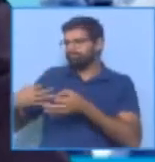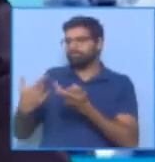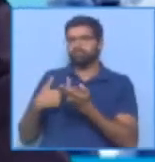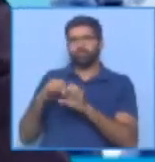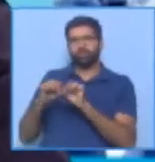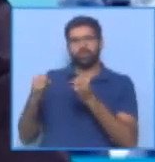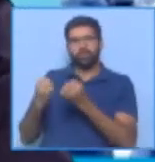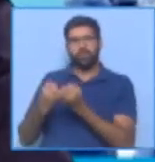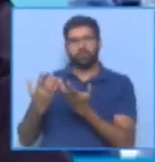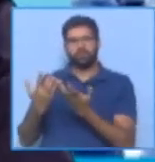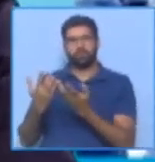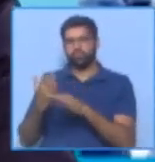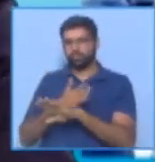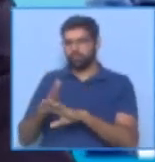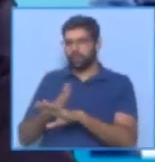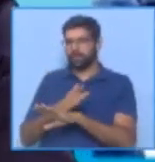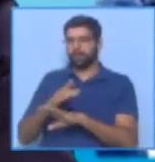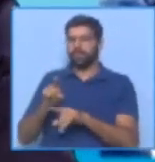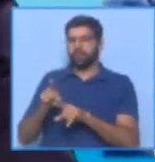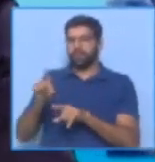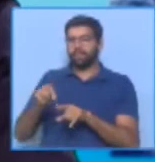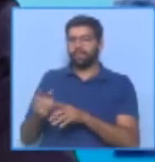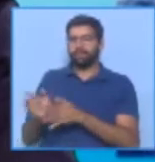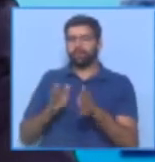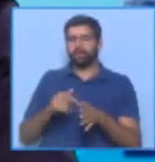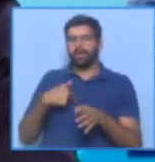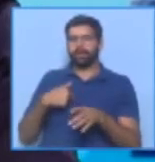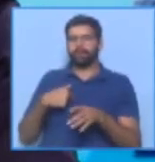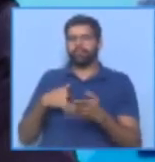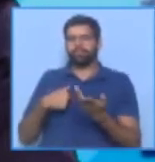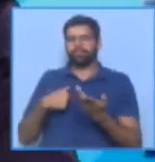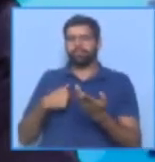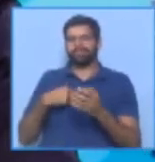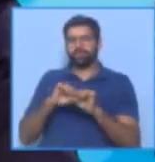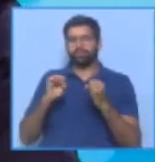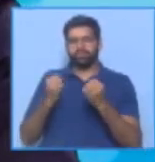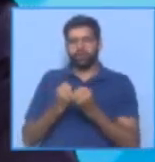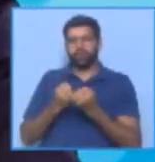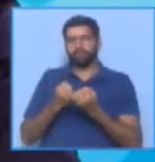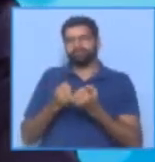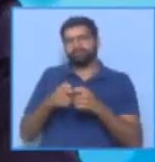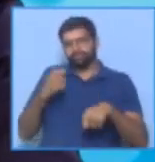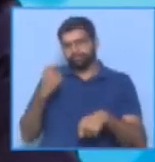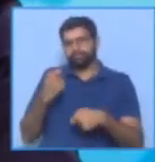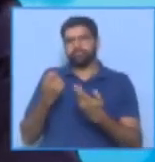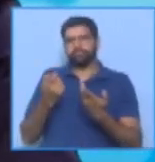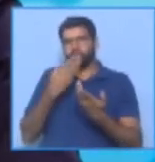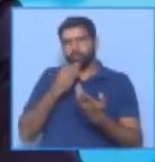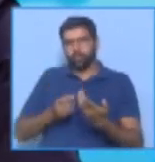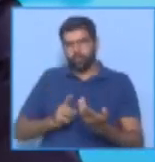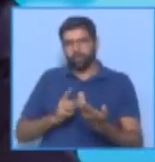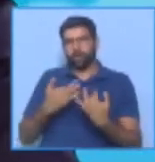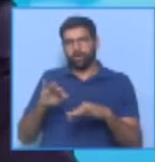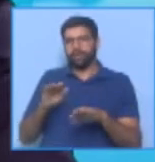da sociedade, e enquanto instrumento também de modificação de injustiças sociais concretas. O que está em